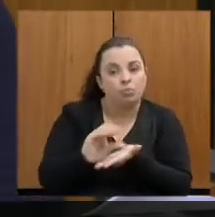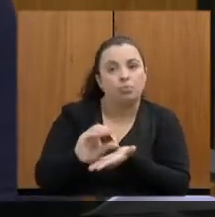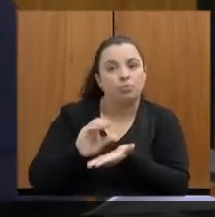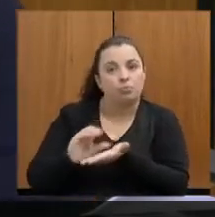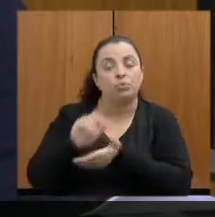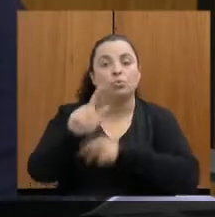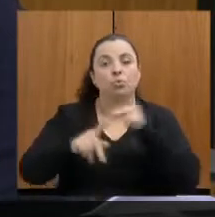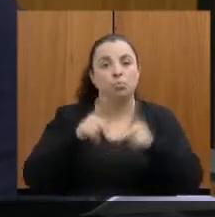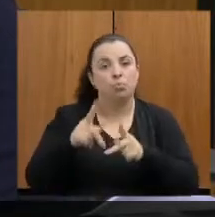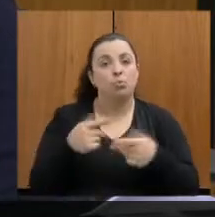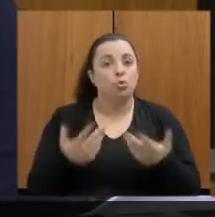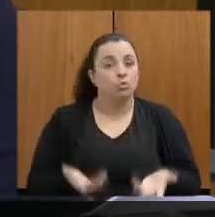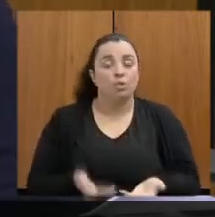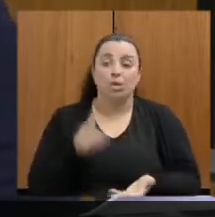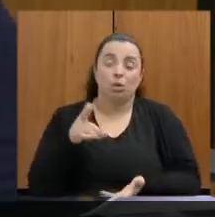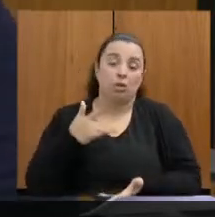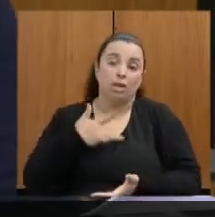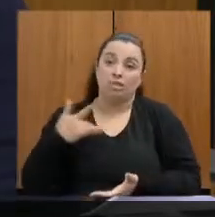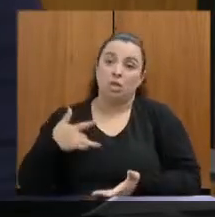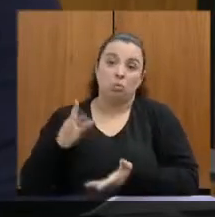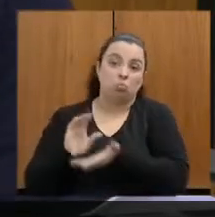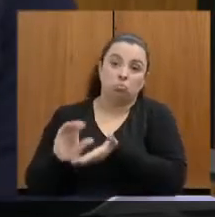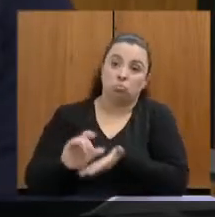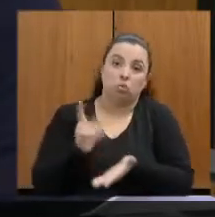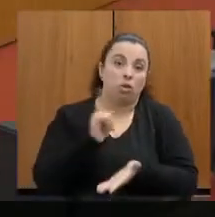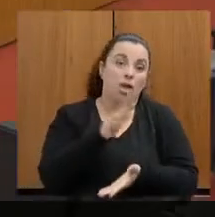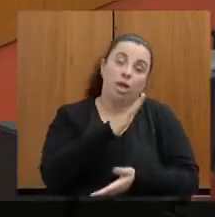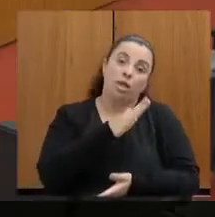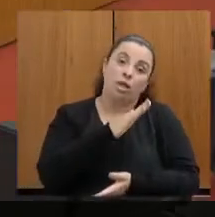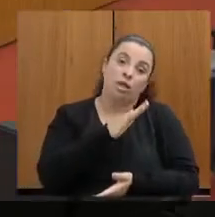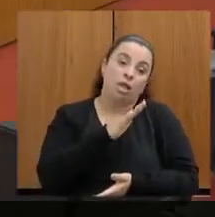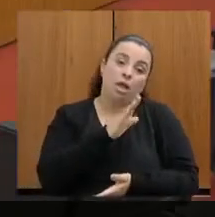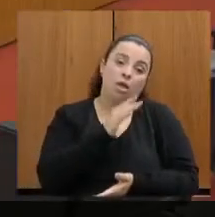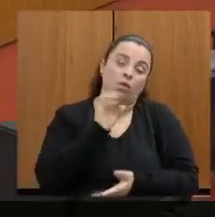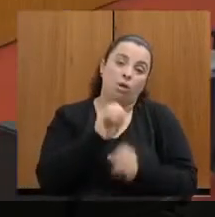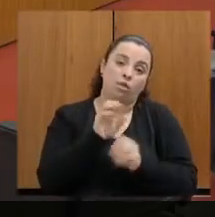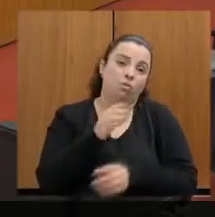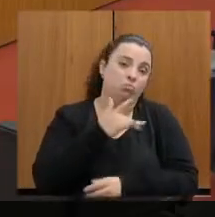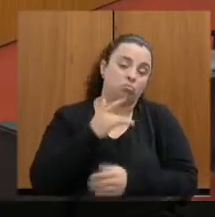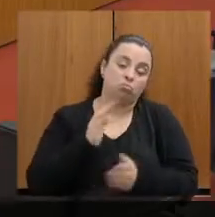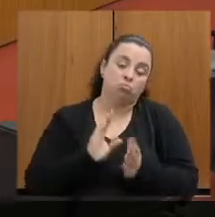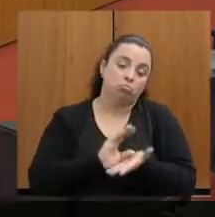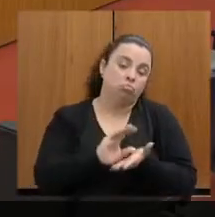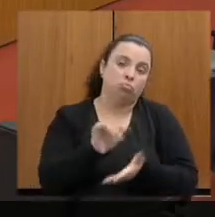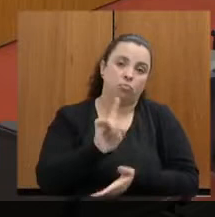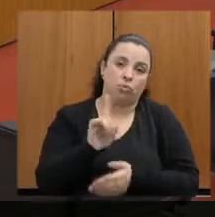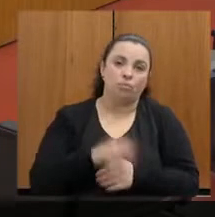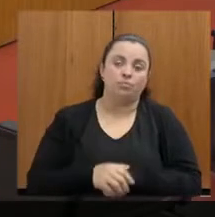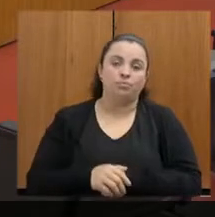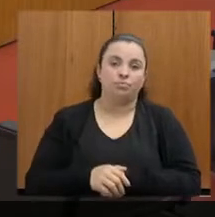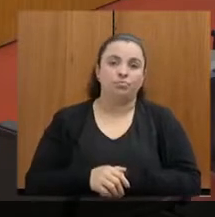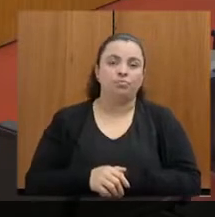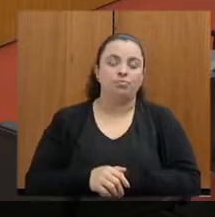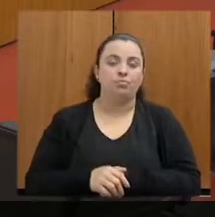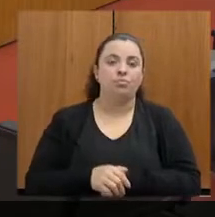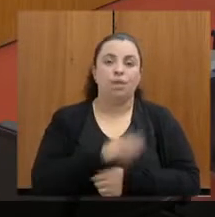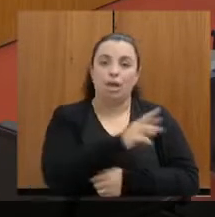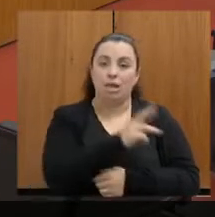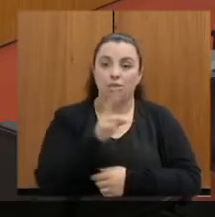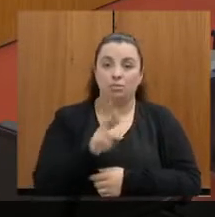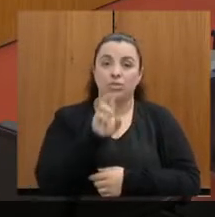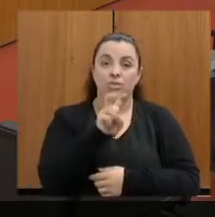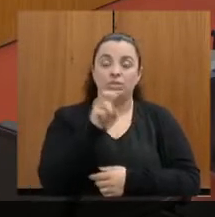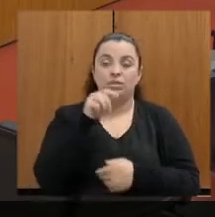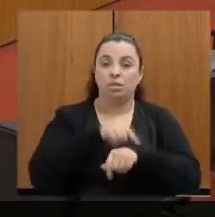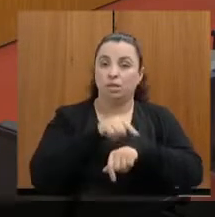chegado são essas as questões secretário a palavra o secretário três minutos Obrigado Presidente cinco minutos dessa tá bom